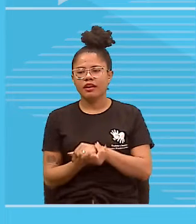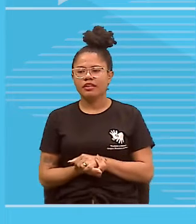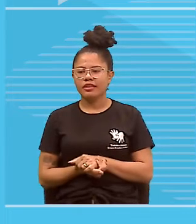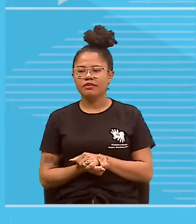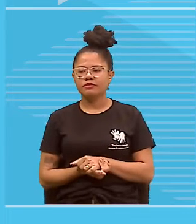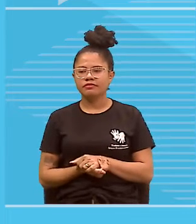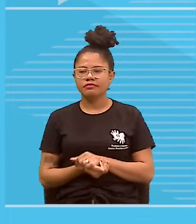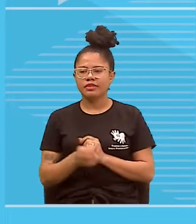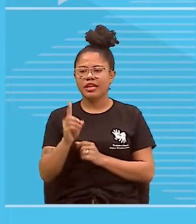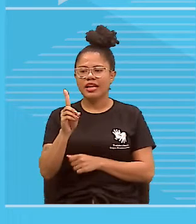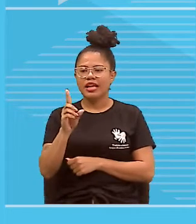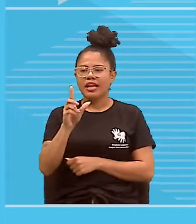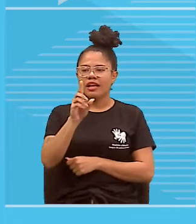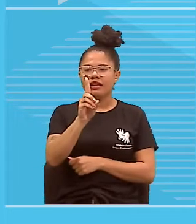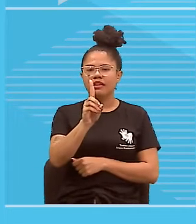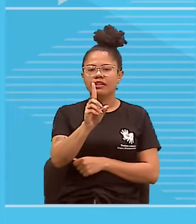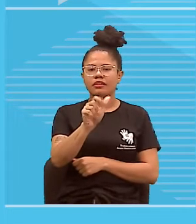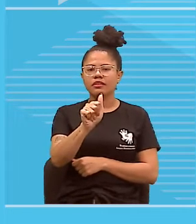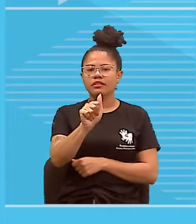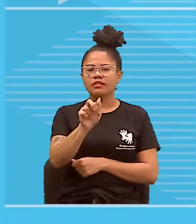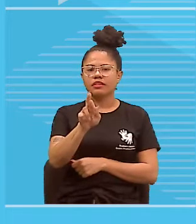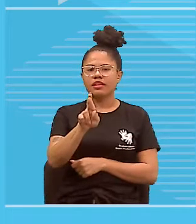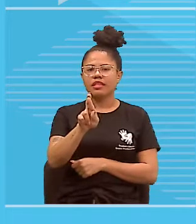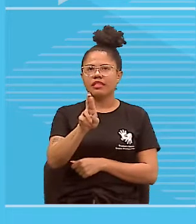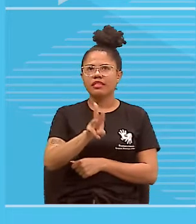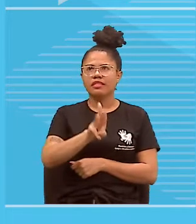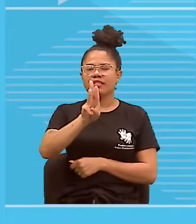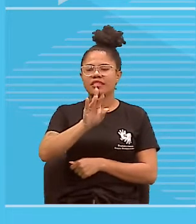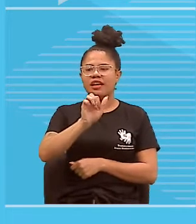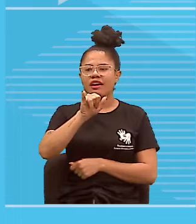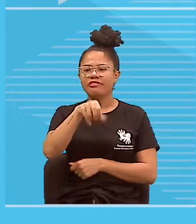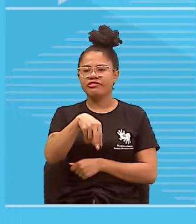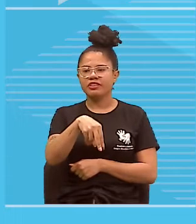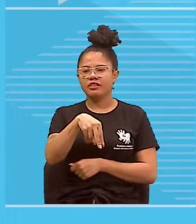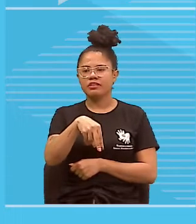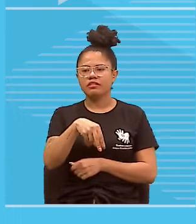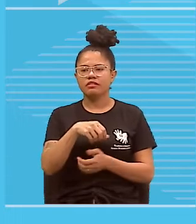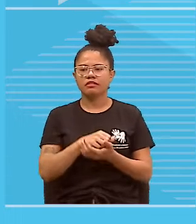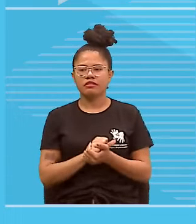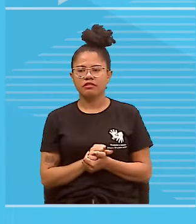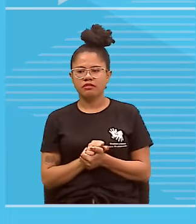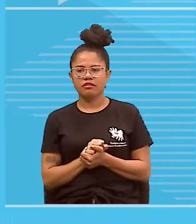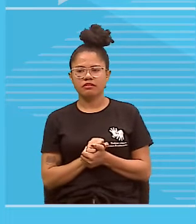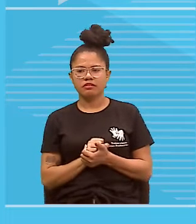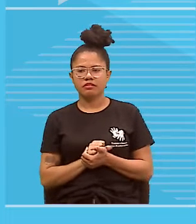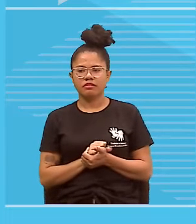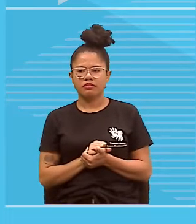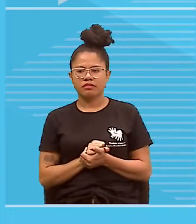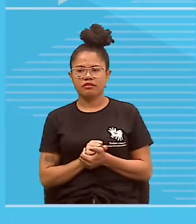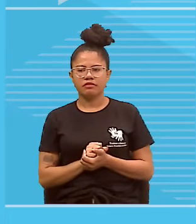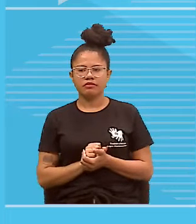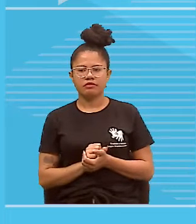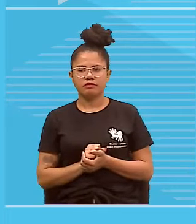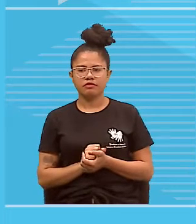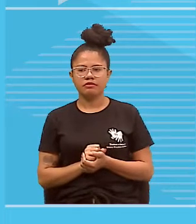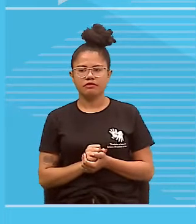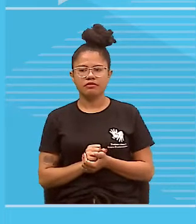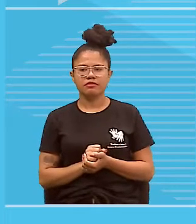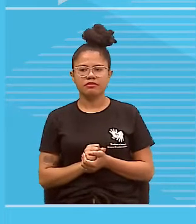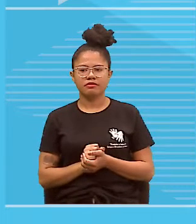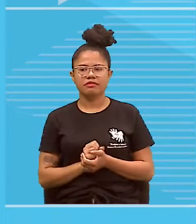a notícia diz assim tudo bem Jack eu compreendi que tinha algo antes e que você tava fazendo um contraponto na sua resposta Tá bom